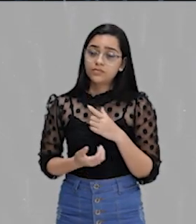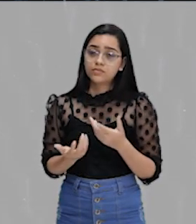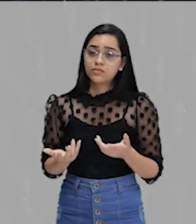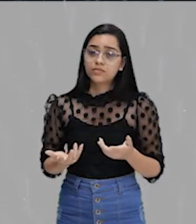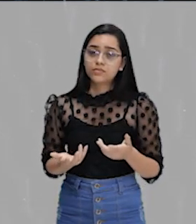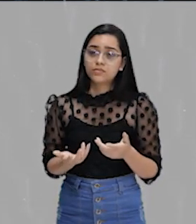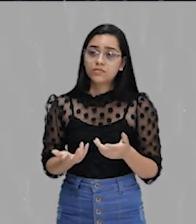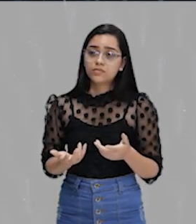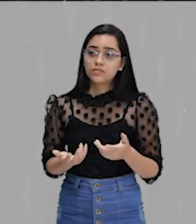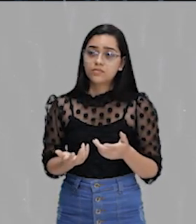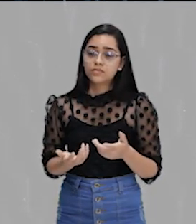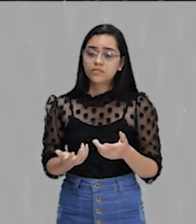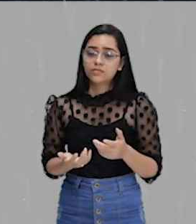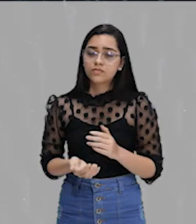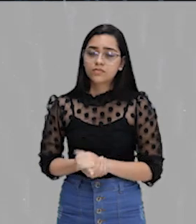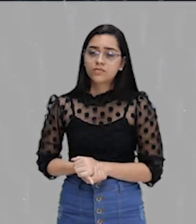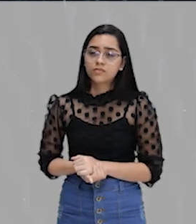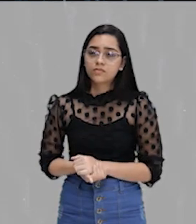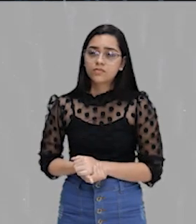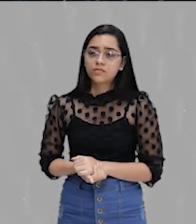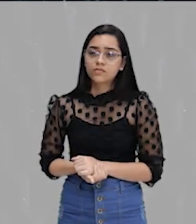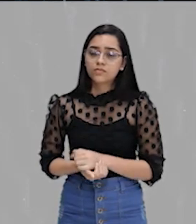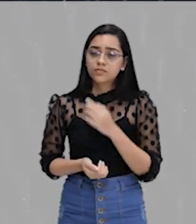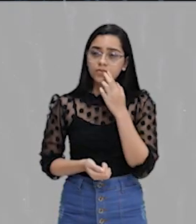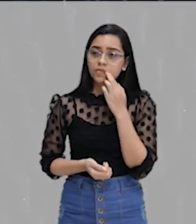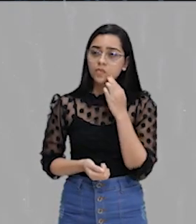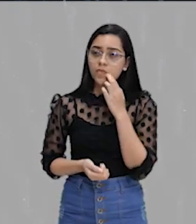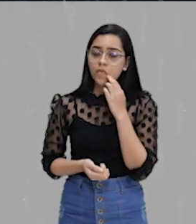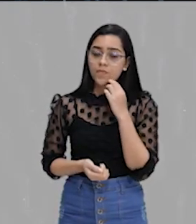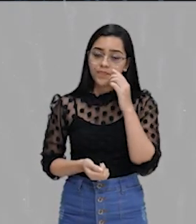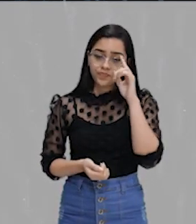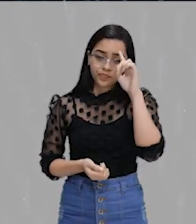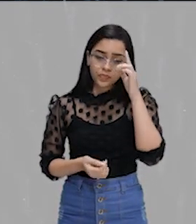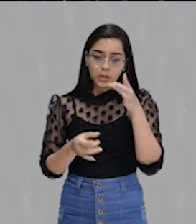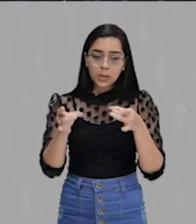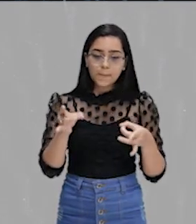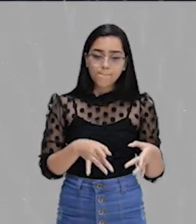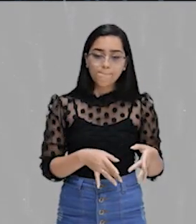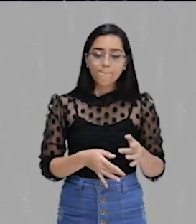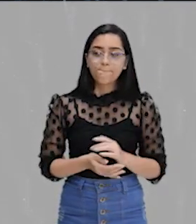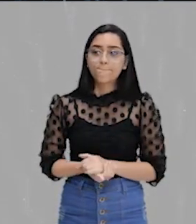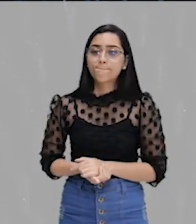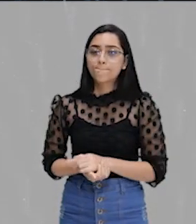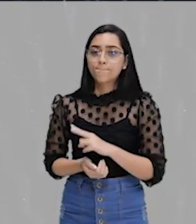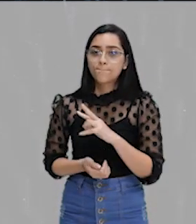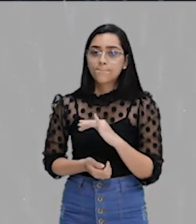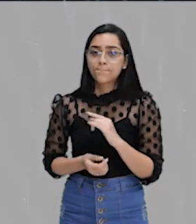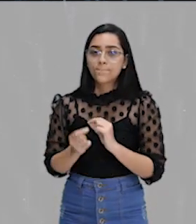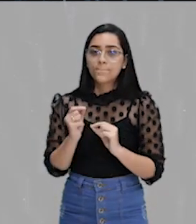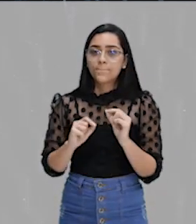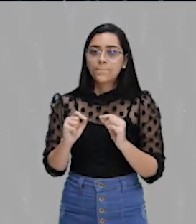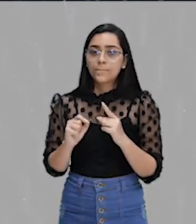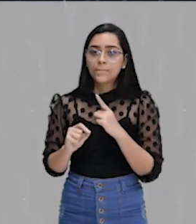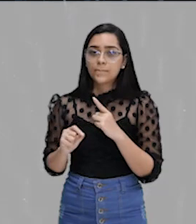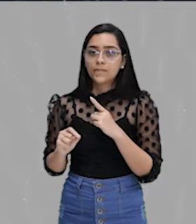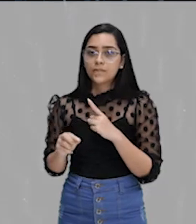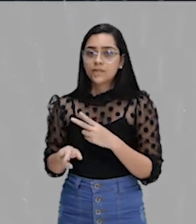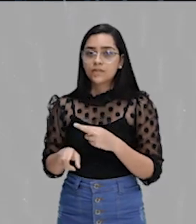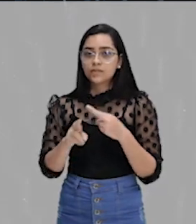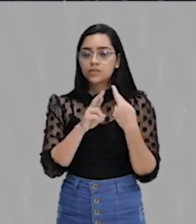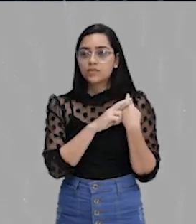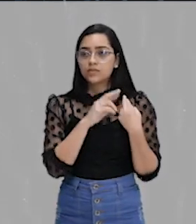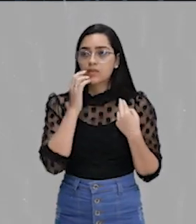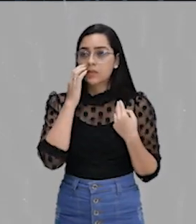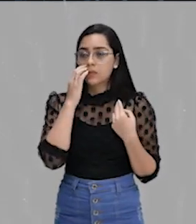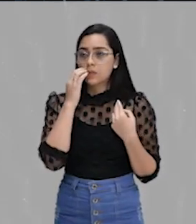basicamente Pinochet, ele deixa o comando do Chile, né? Ele vai basicamente ser responsável por deixar o